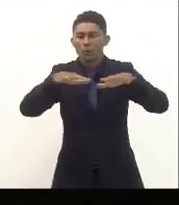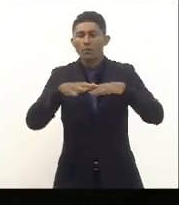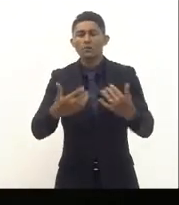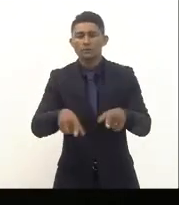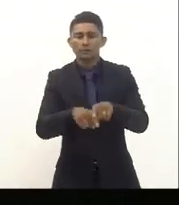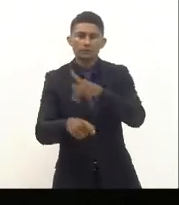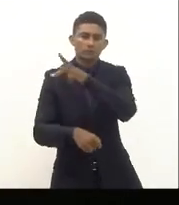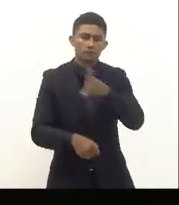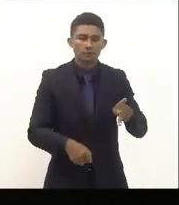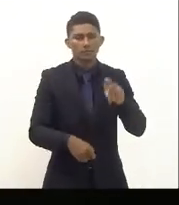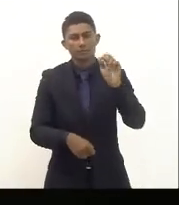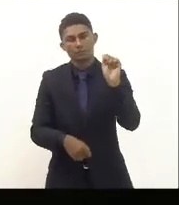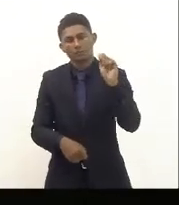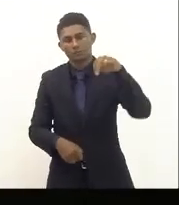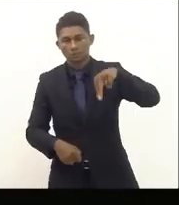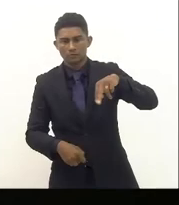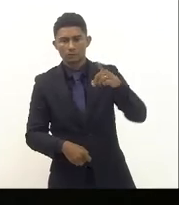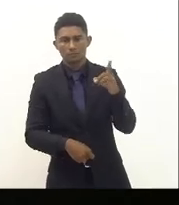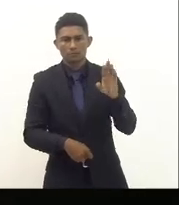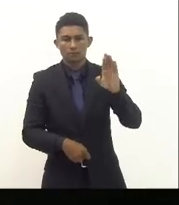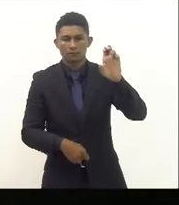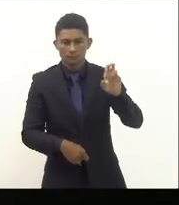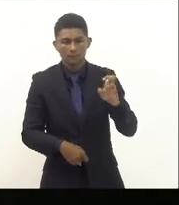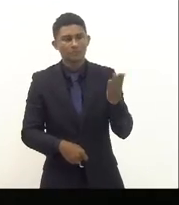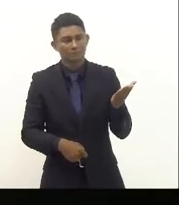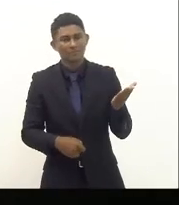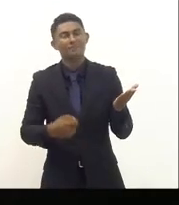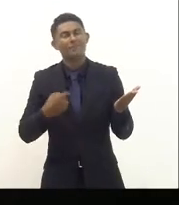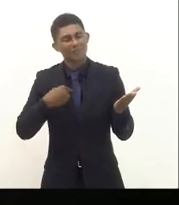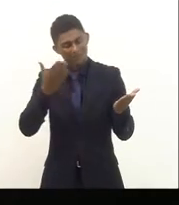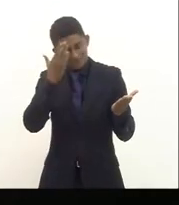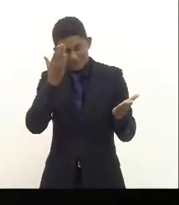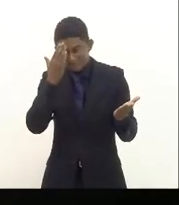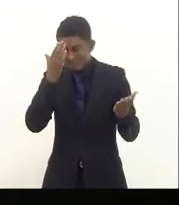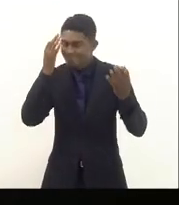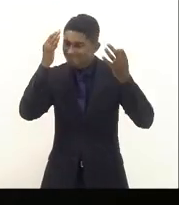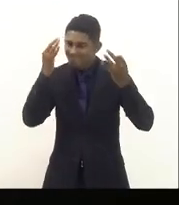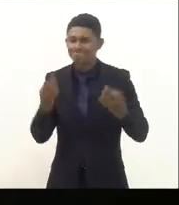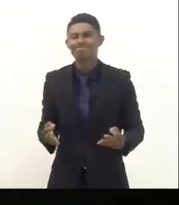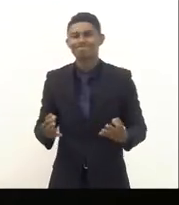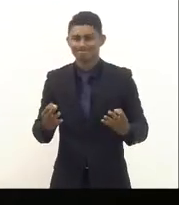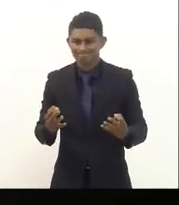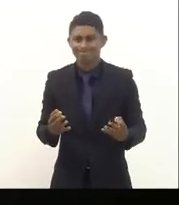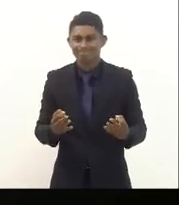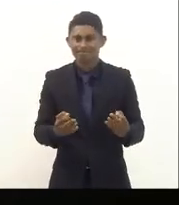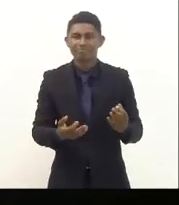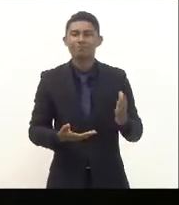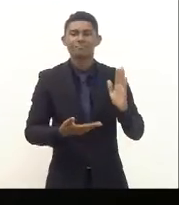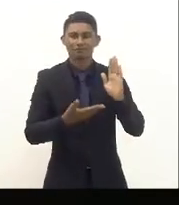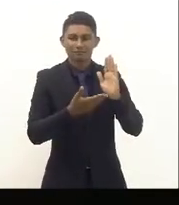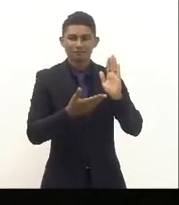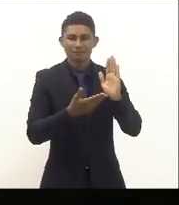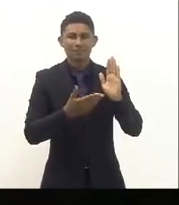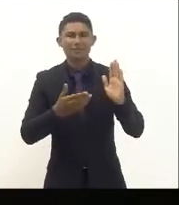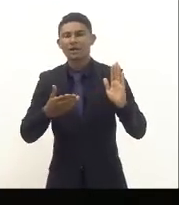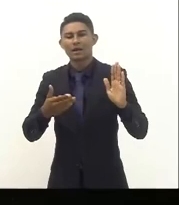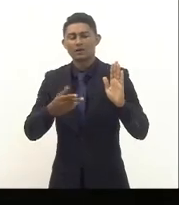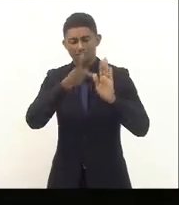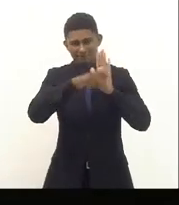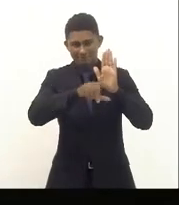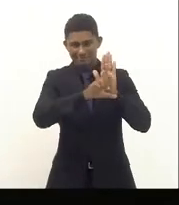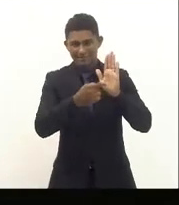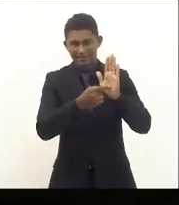o presidente Deputado André Ceciliano eu não tinha dúvida né que seria é uma causa não só nós